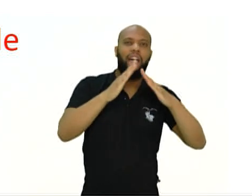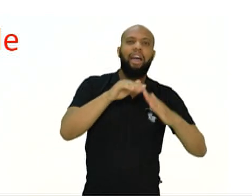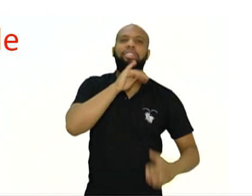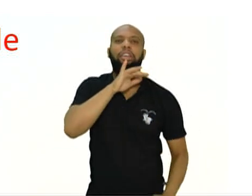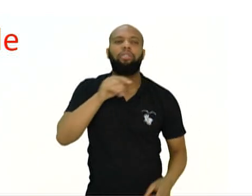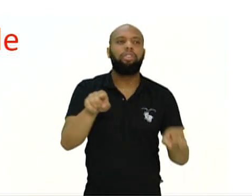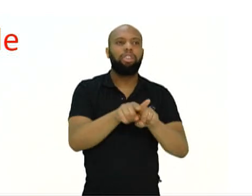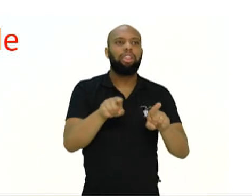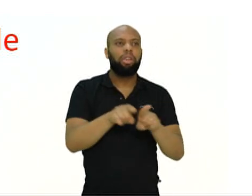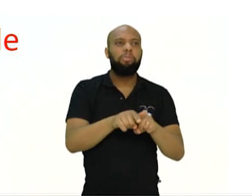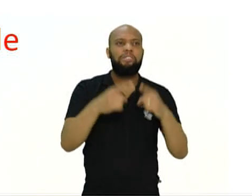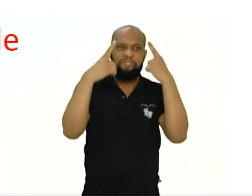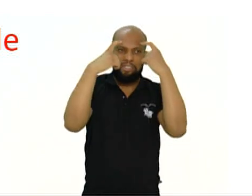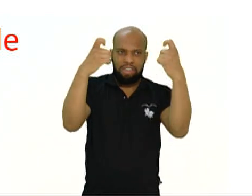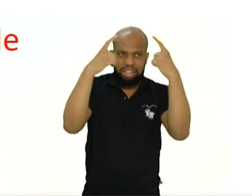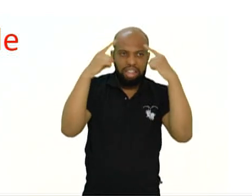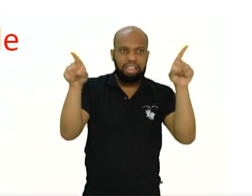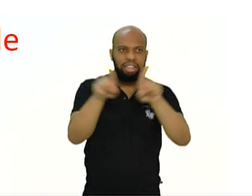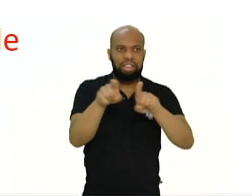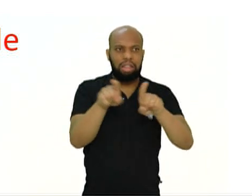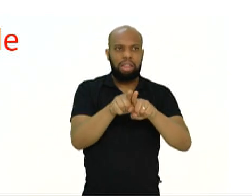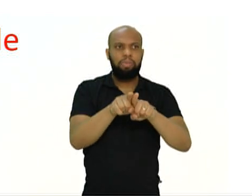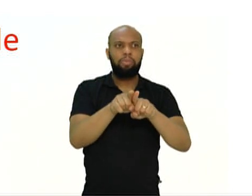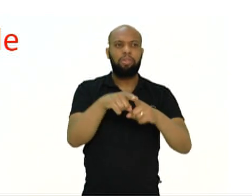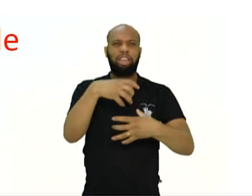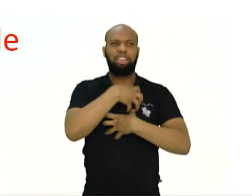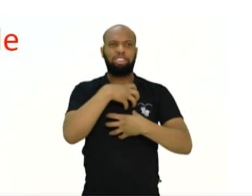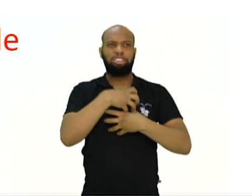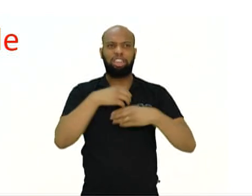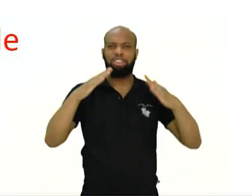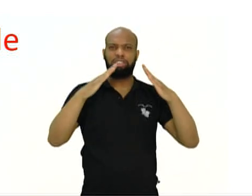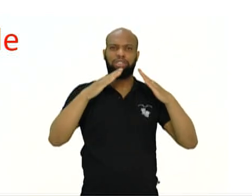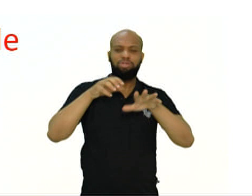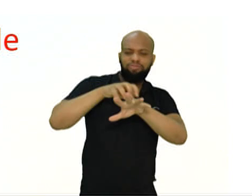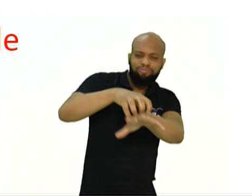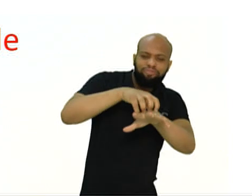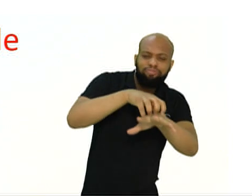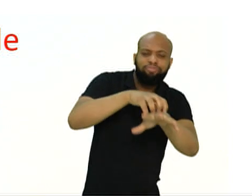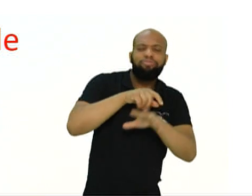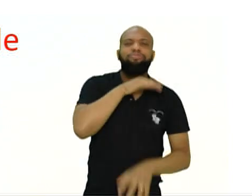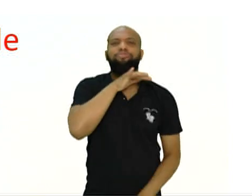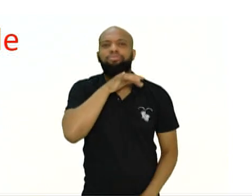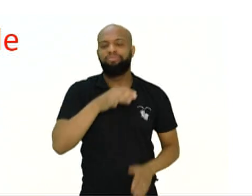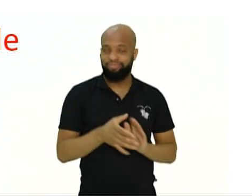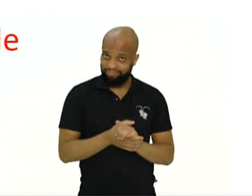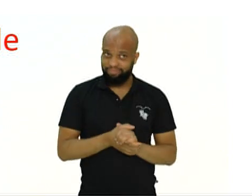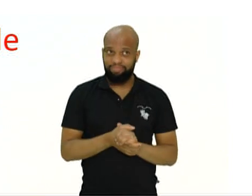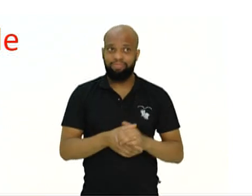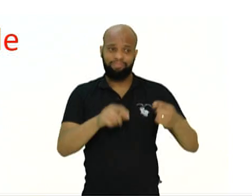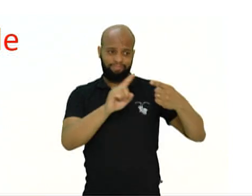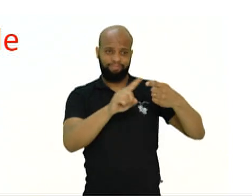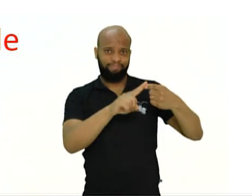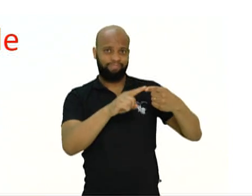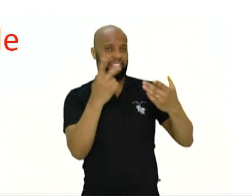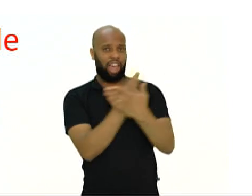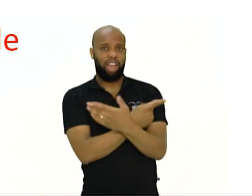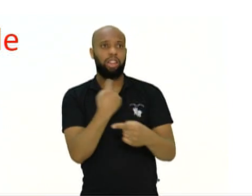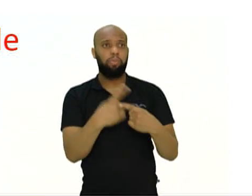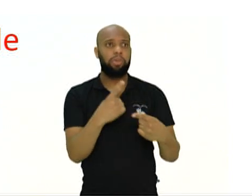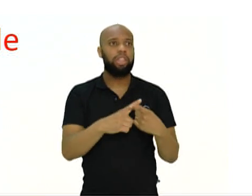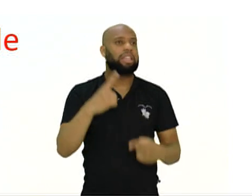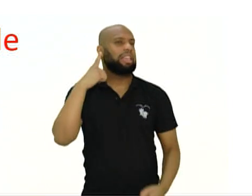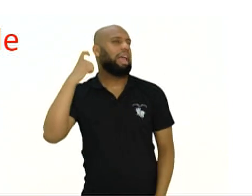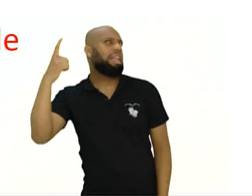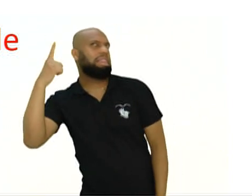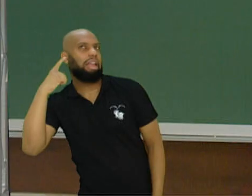e mobilidade urbana, acertou. Por que que a primeira está errada, né? A poluição sonora, a poluição do ar, ela